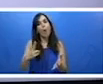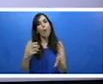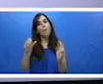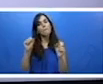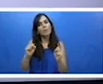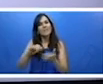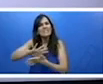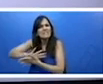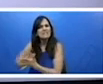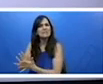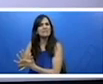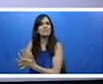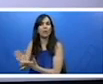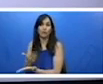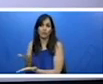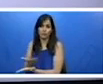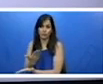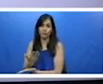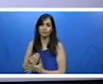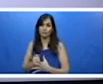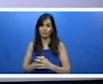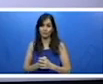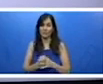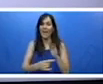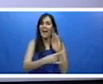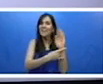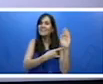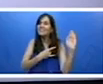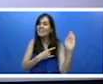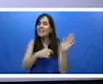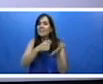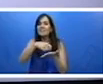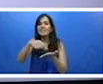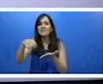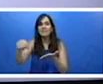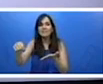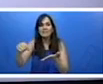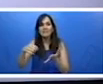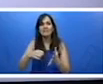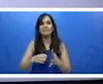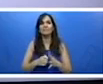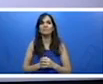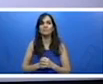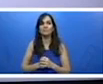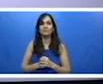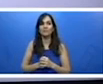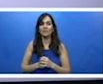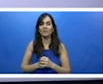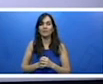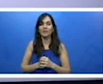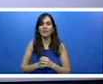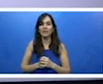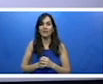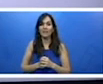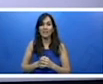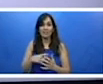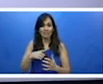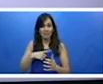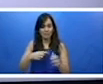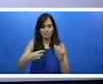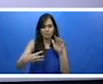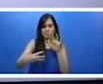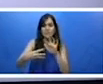acabada? A resenha escrita por Mariana Lembo Schiller organiza-se em 3